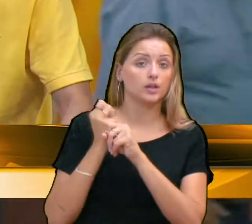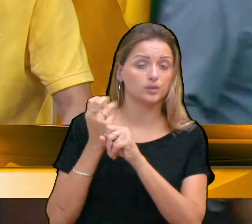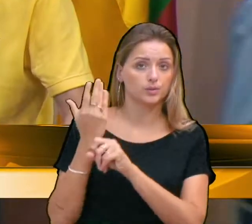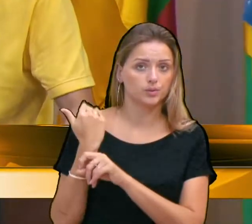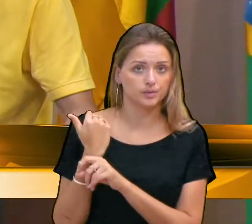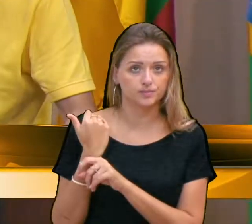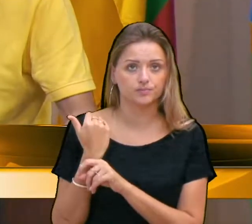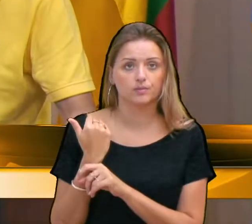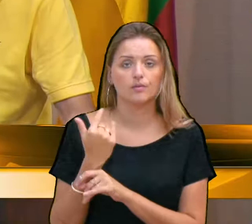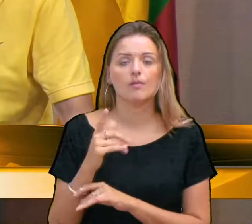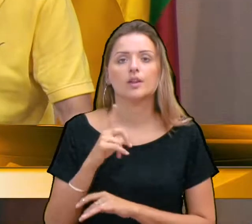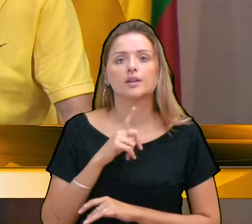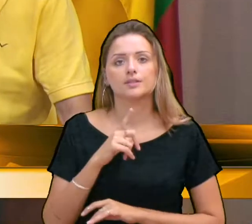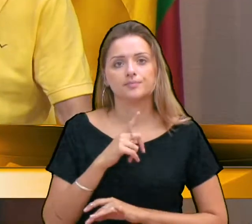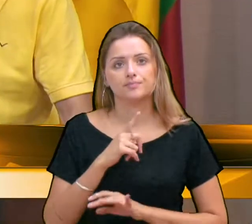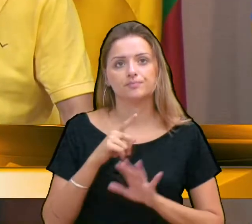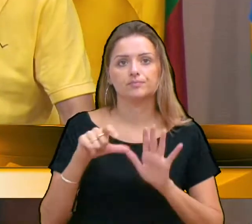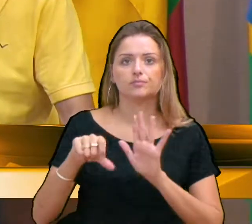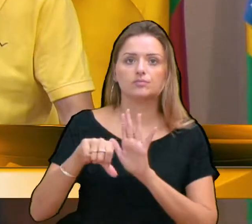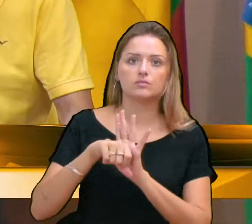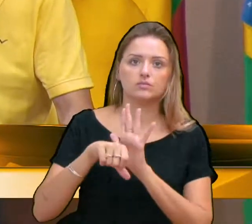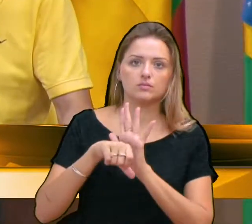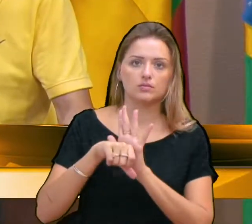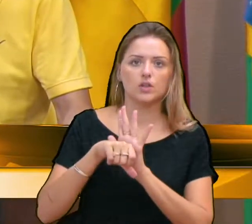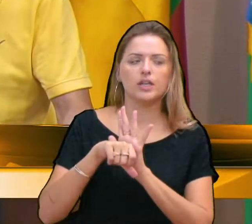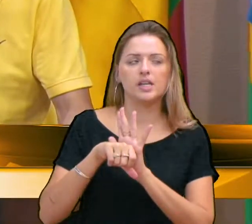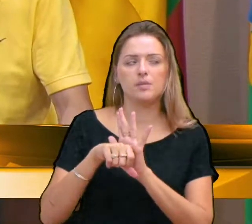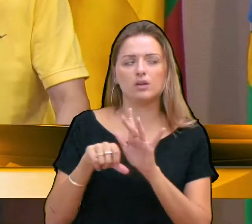com determinados crimes, e não